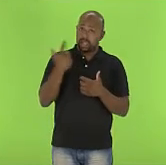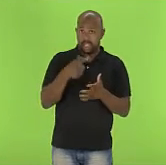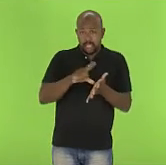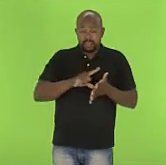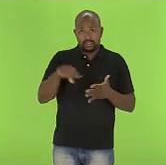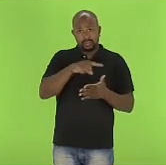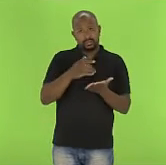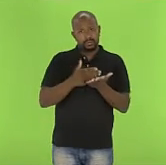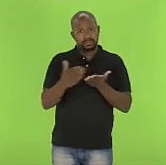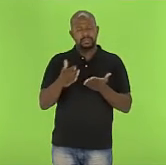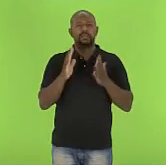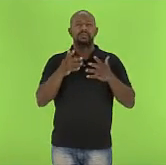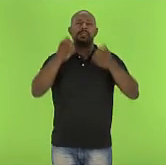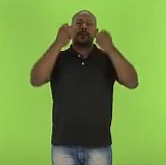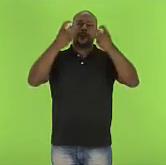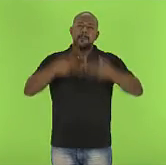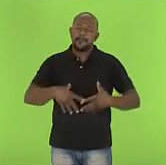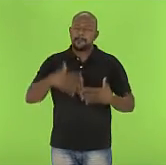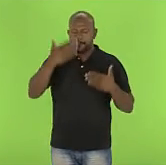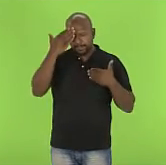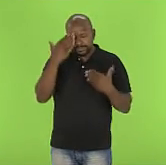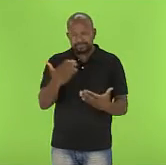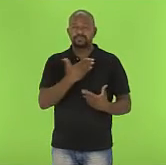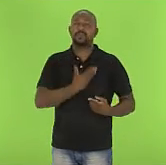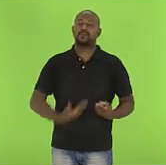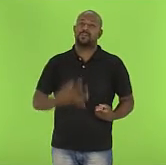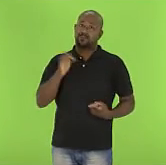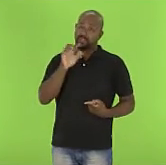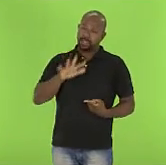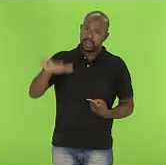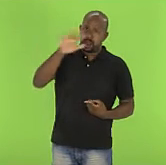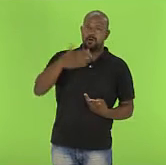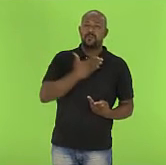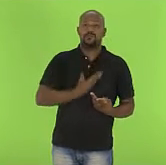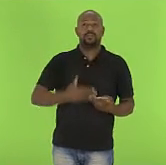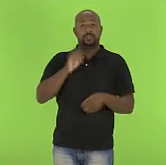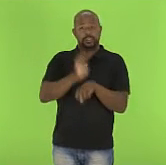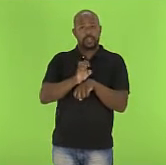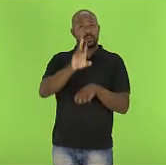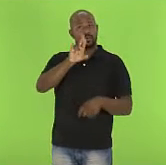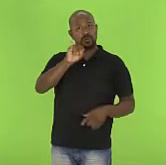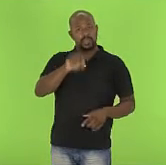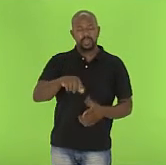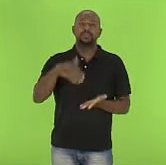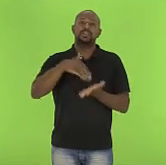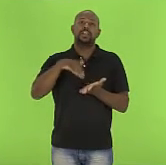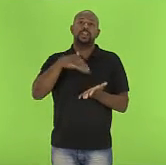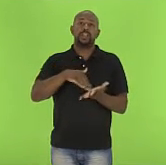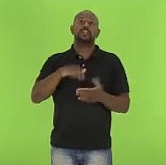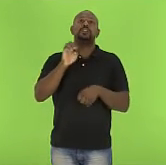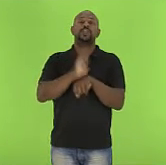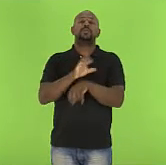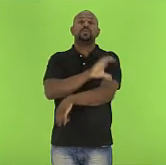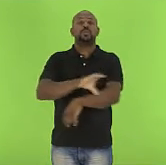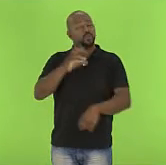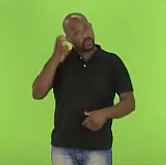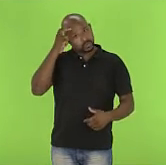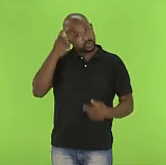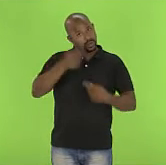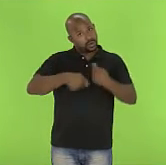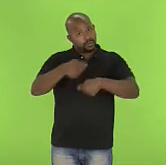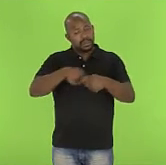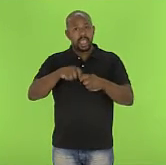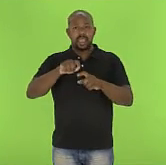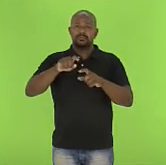Antes da gente começar, eu já queria fazer um agradecimento ao governo federal, ao governo do estado do Rio de Janeiro, Secretaria de Estado de